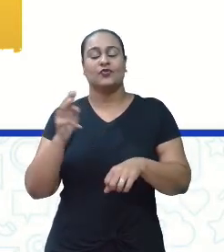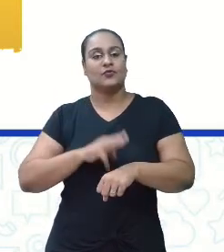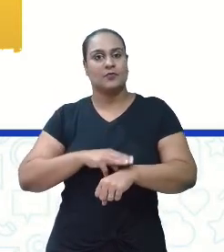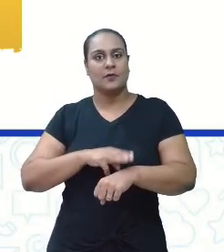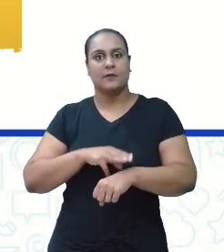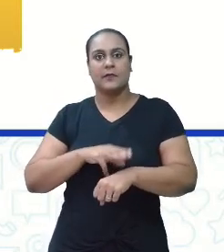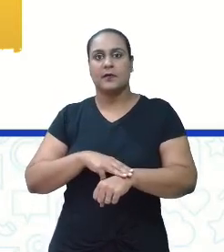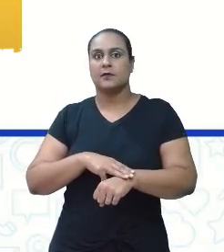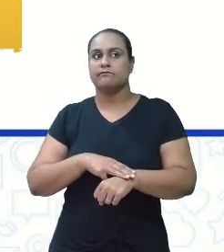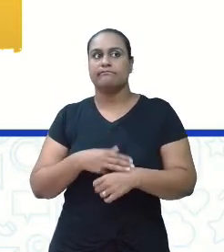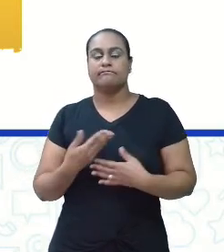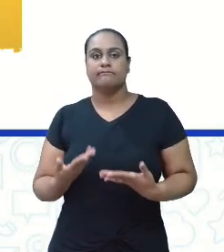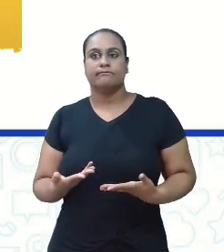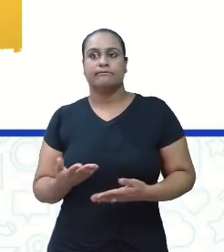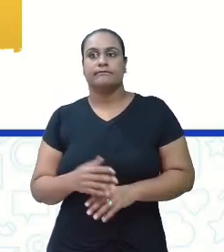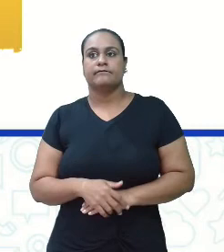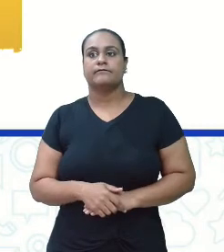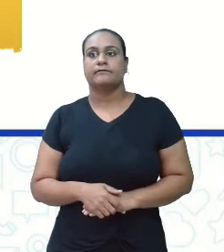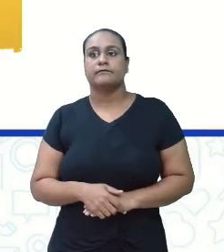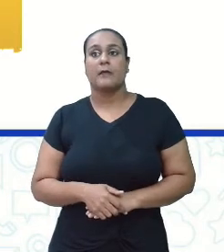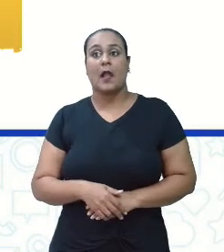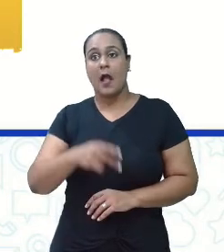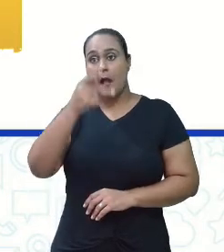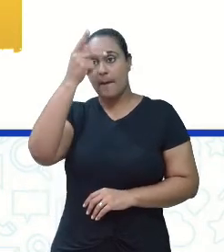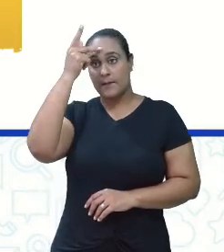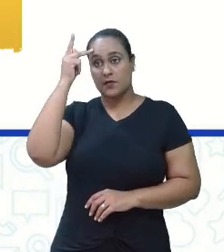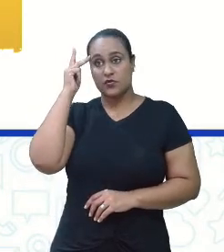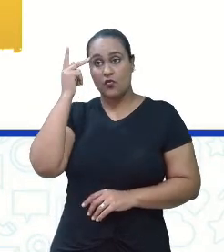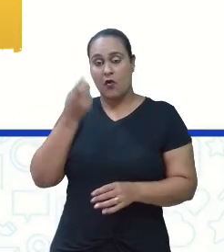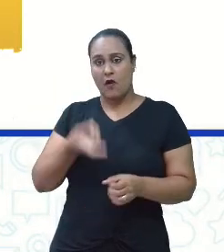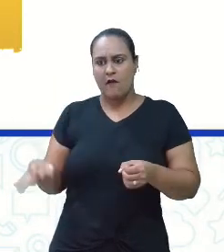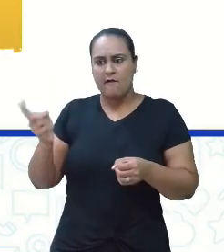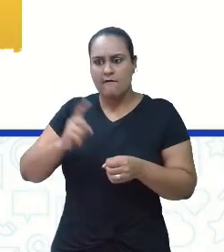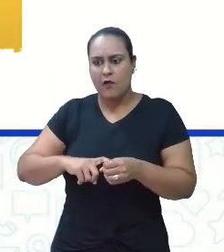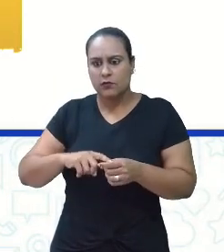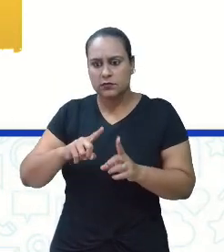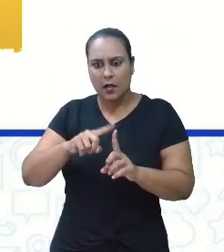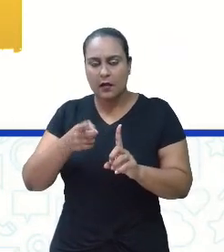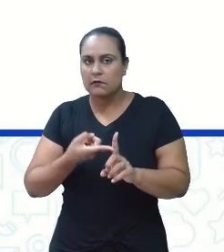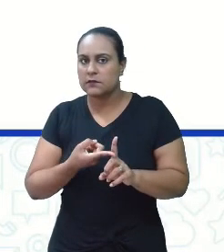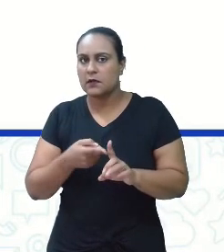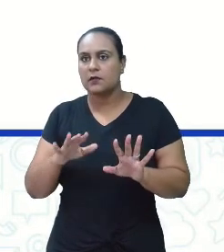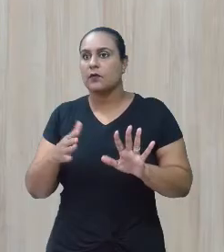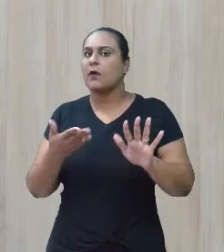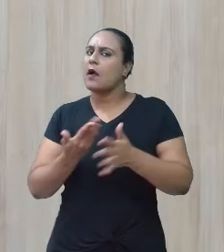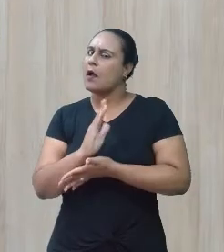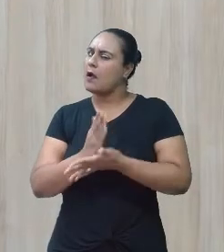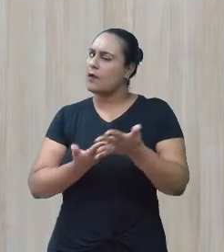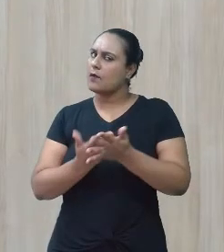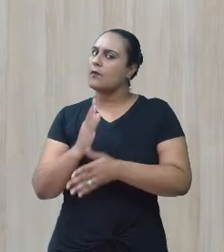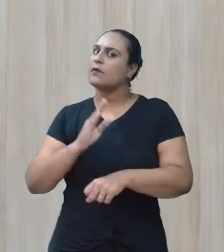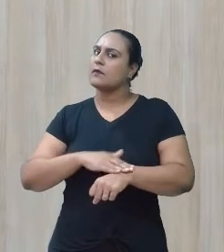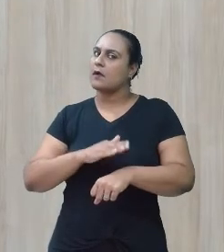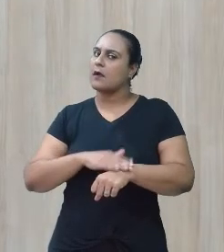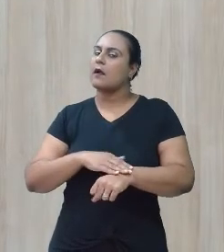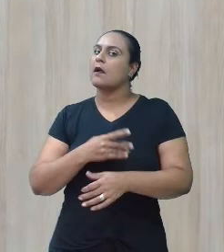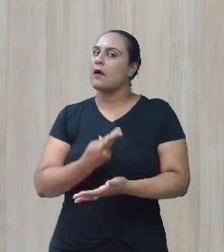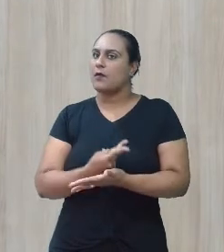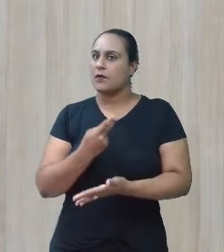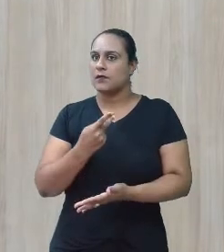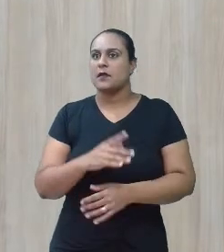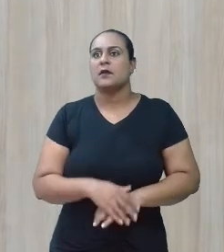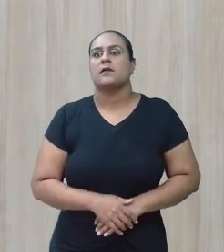elas nem sempre conseguem que a pessoa retorne à fertilidade, mas em alguns casos acontece a